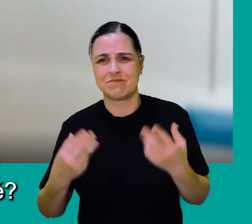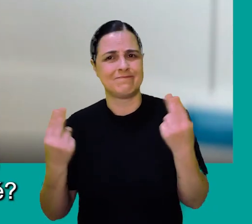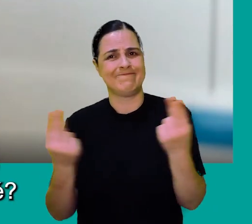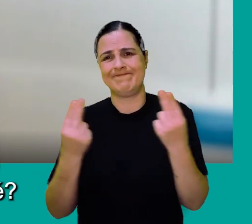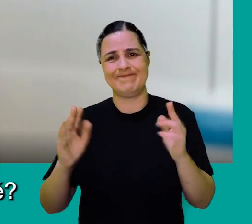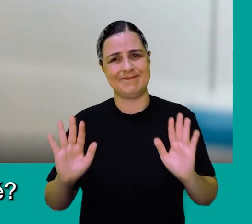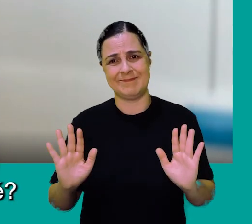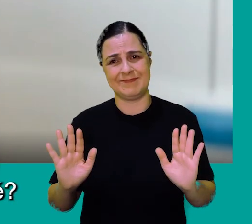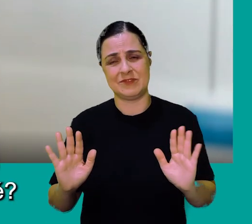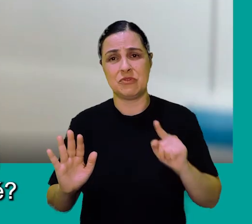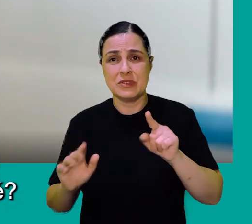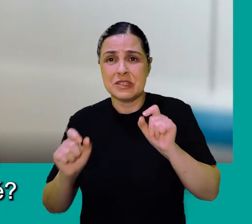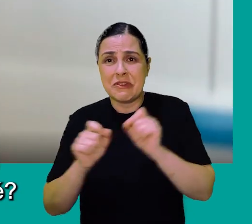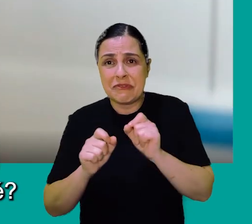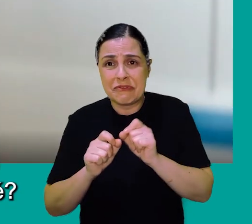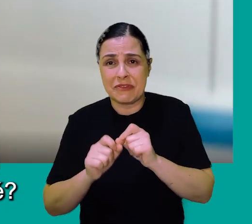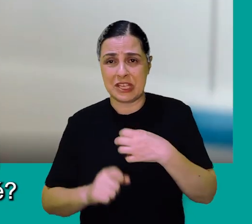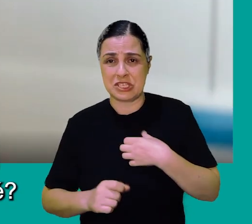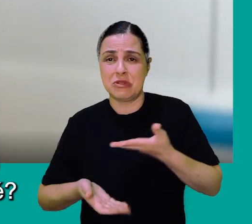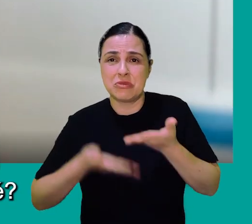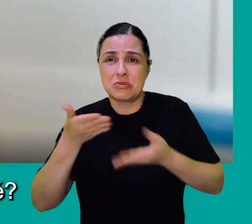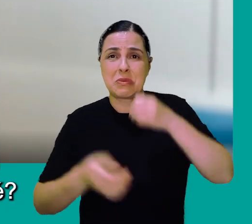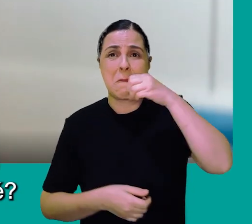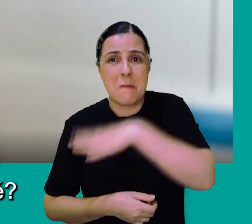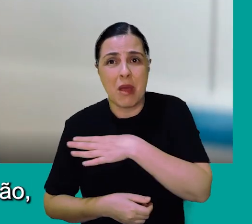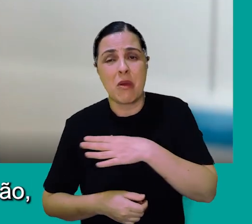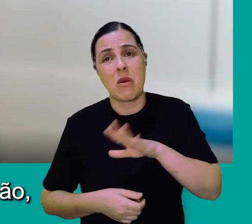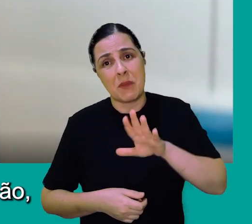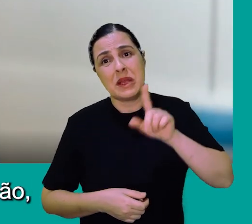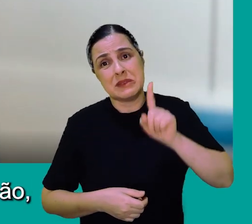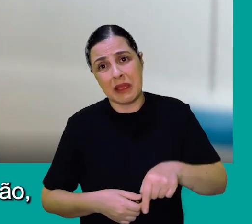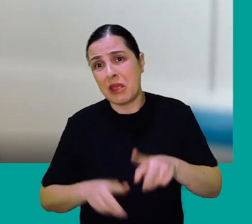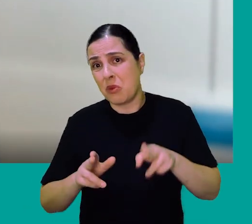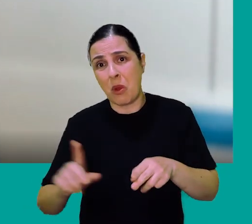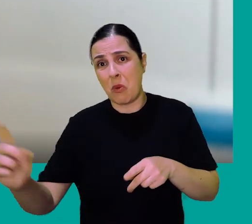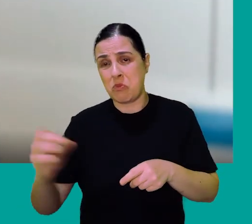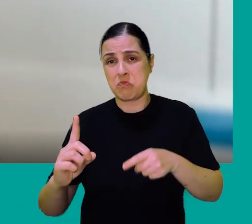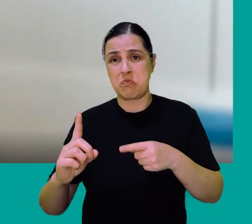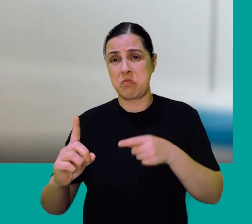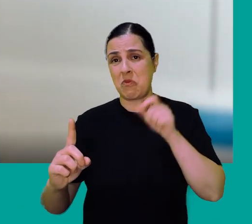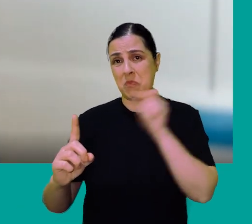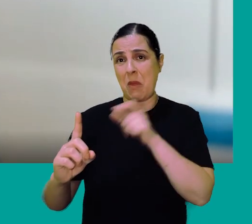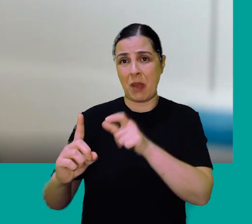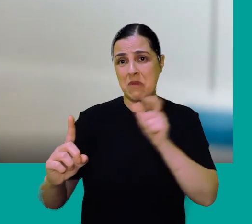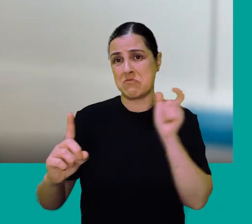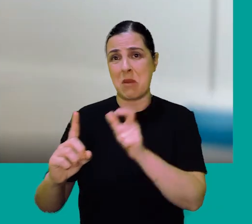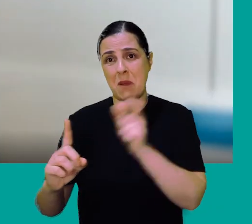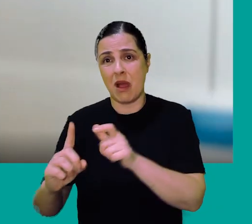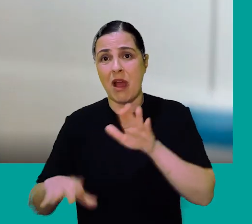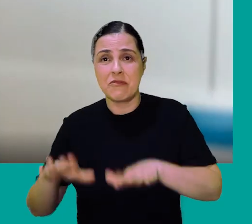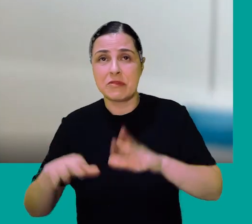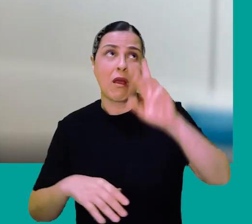você cometeu uma microagressão, que é uma agressão, né? Uma microagressão é uma agressão. Então, você cometeu isso